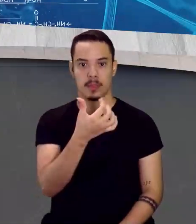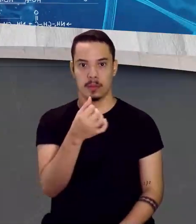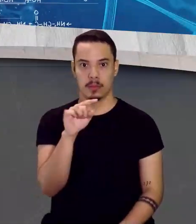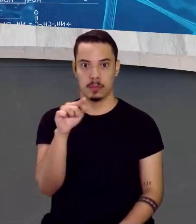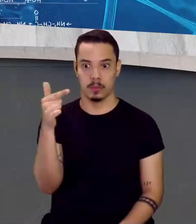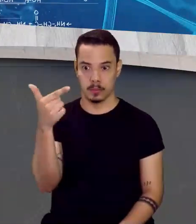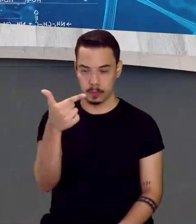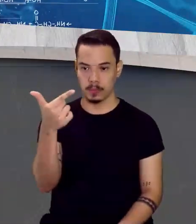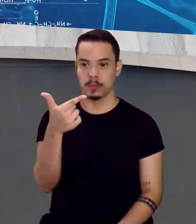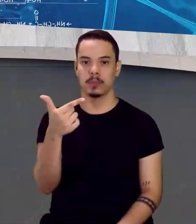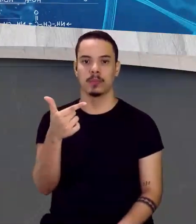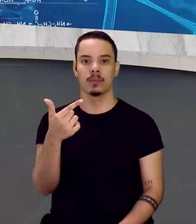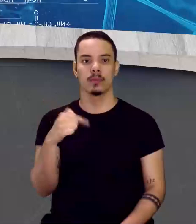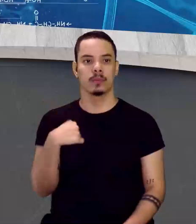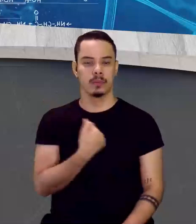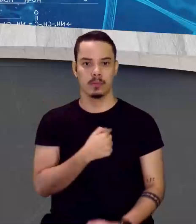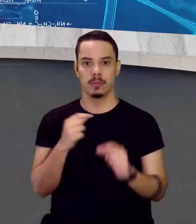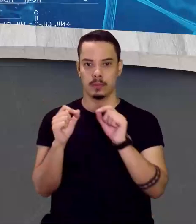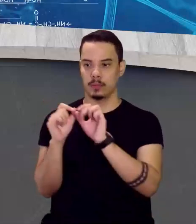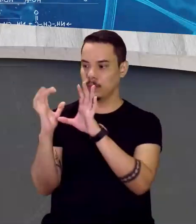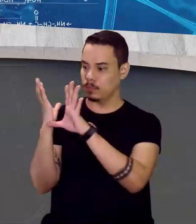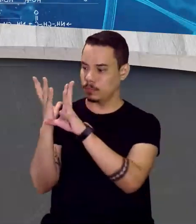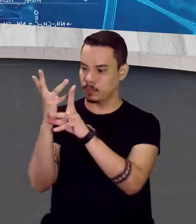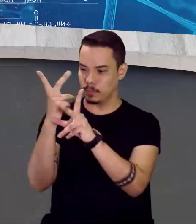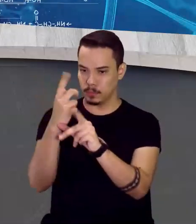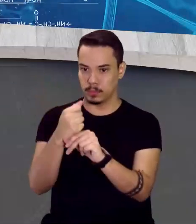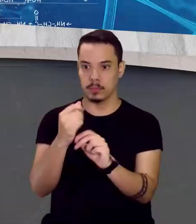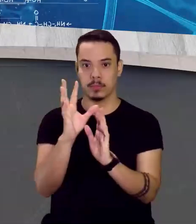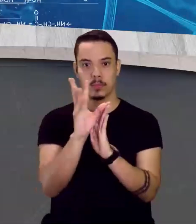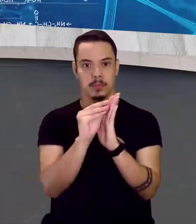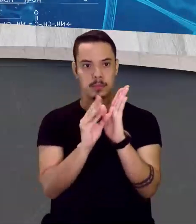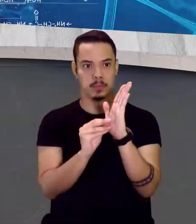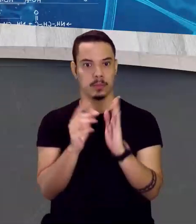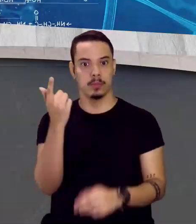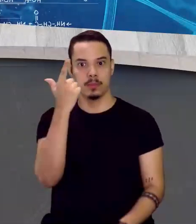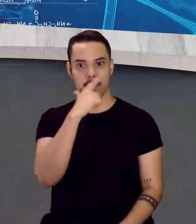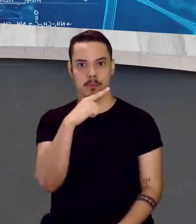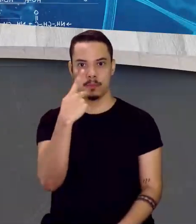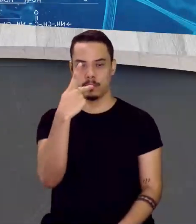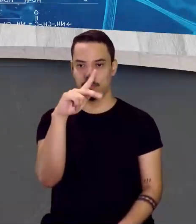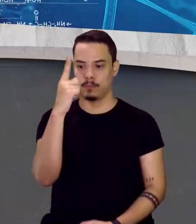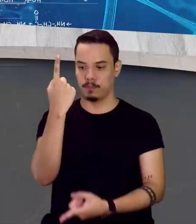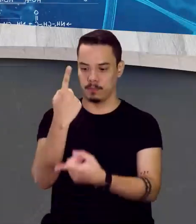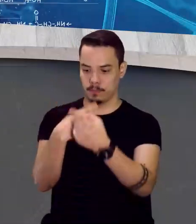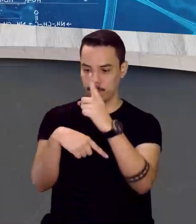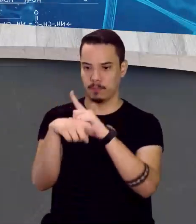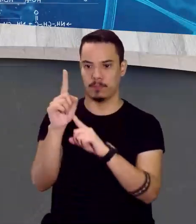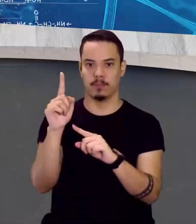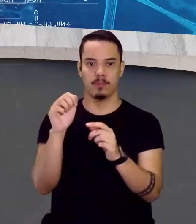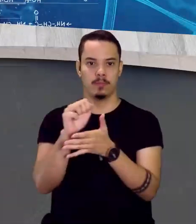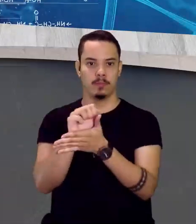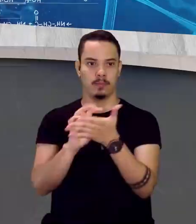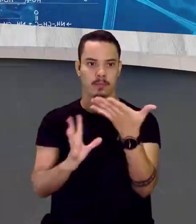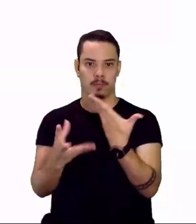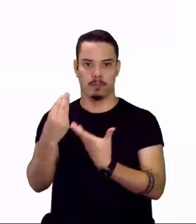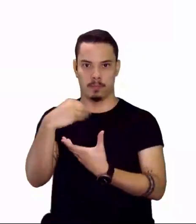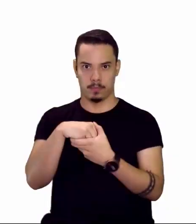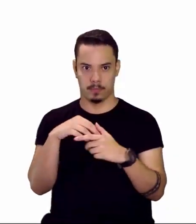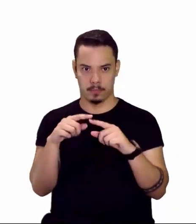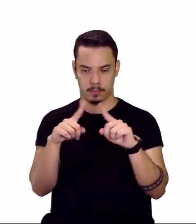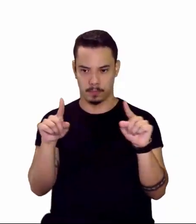26.2, onde nós vamos fazer uma revisão de conteúdo para assegurar o seu sucesso na atividade de sala. Vamos